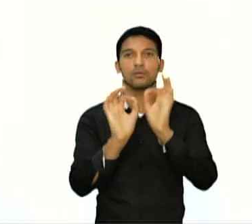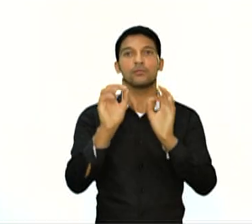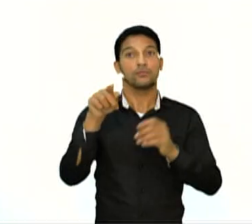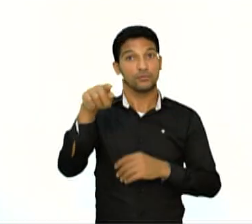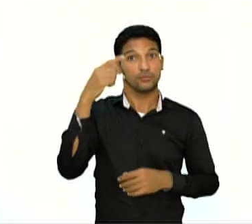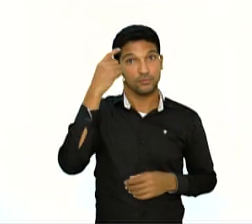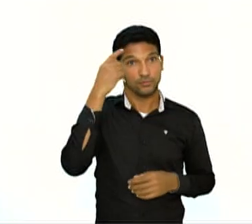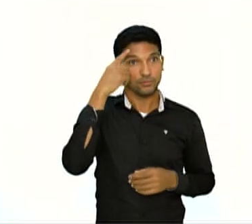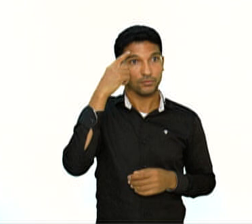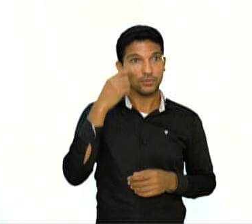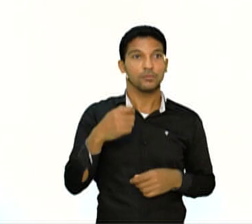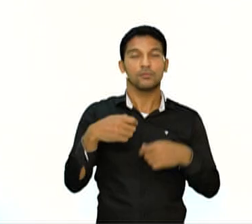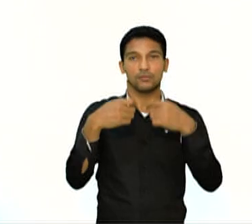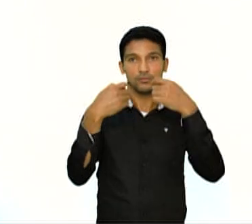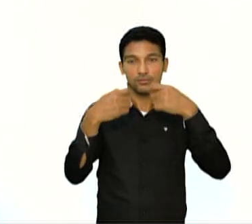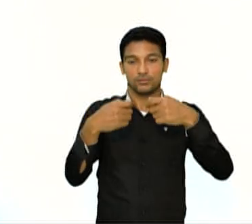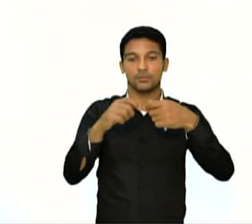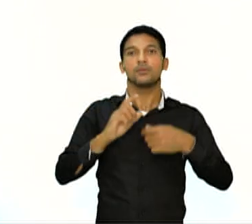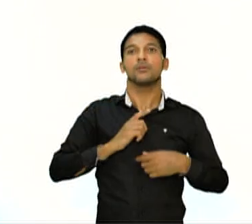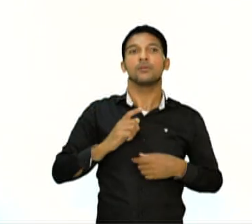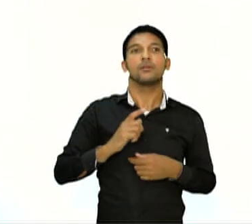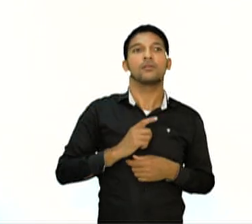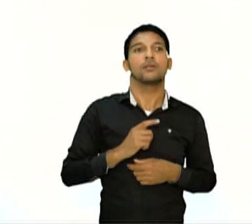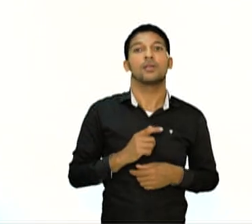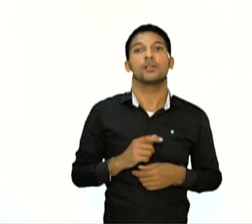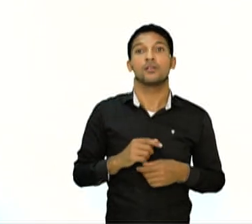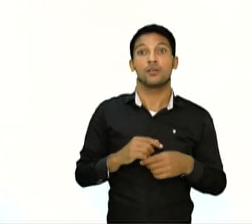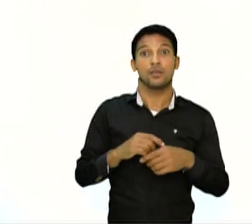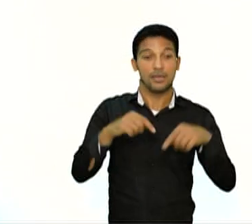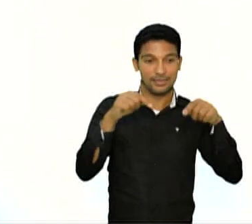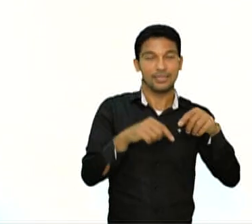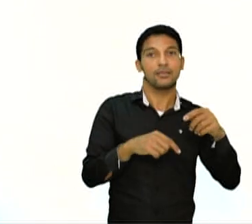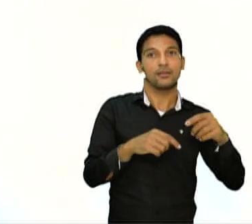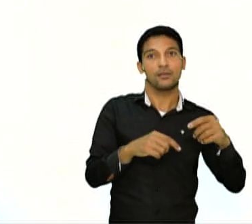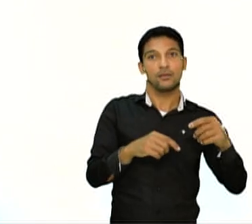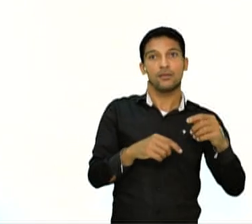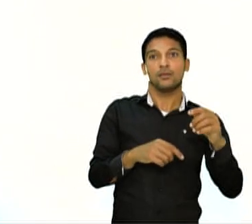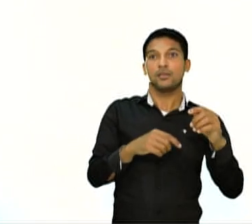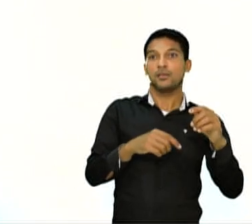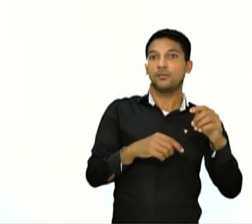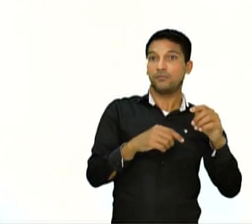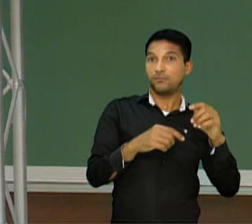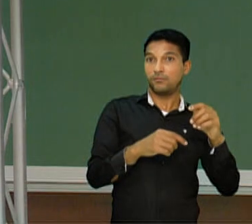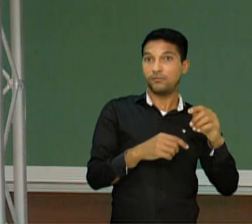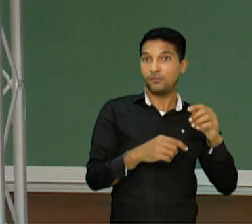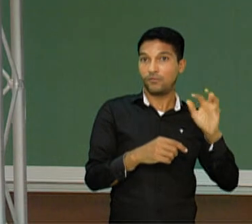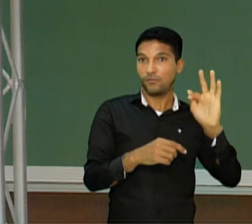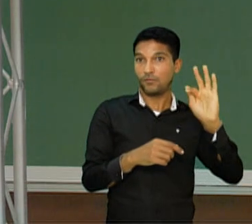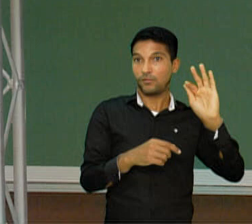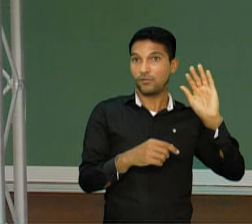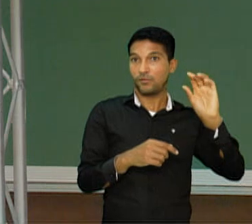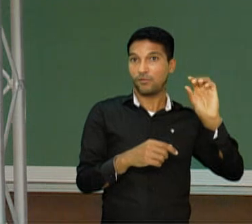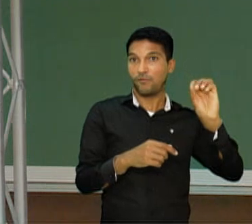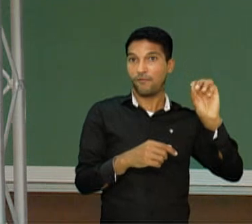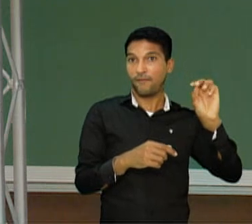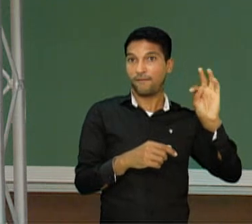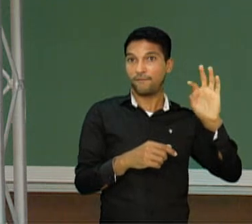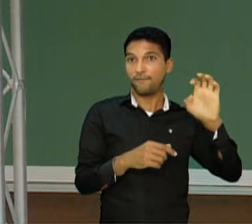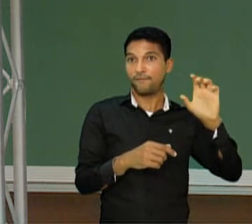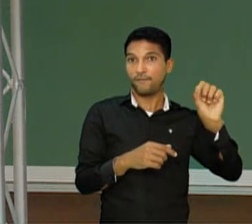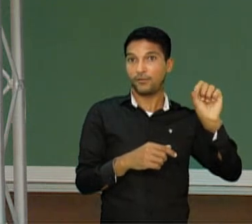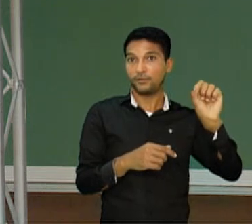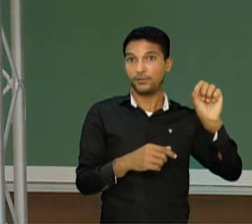que ter literalmente a situação de que as fontes primárias são as originais, as que dão literalmente